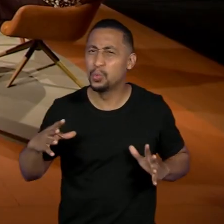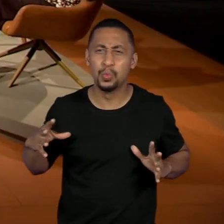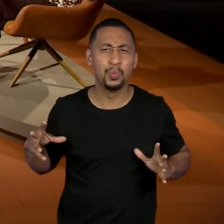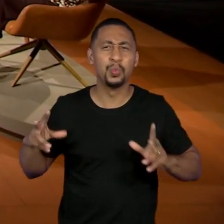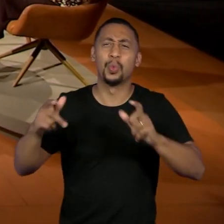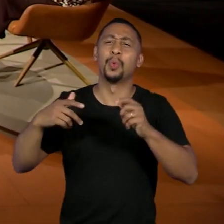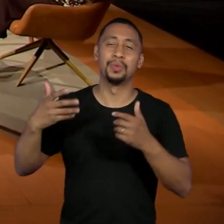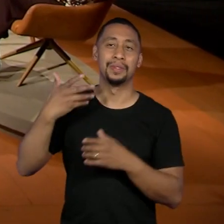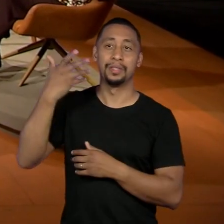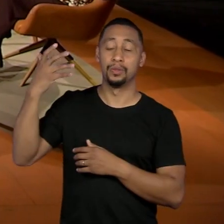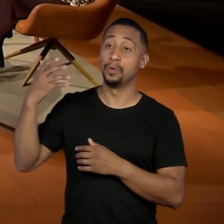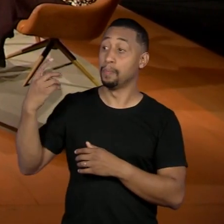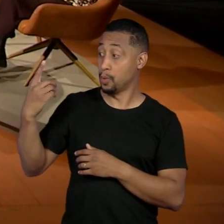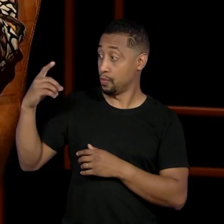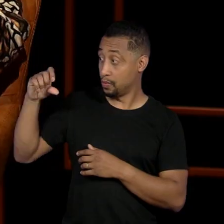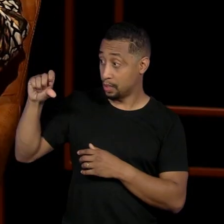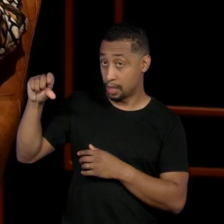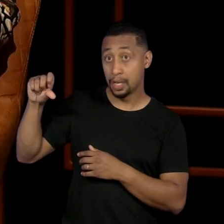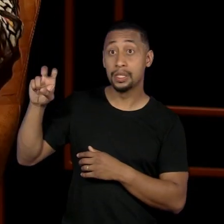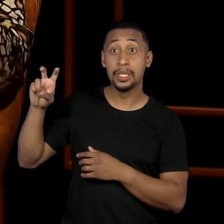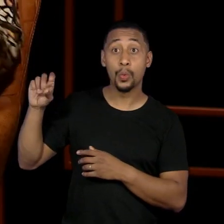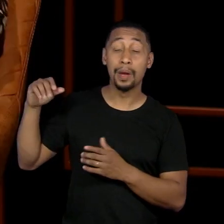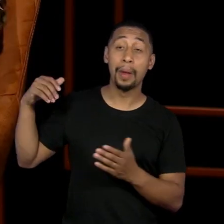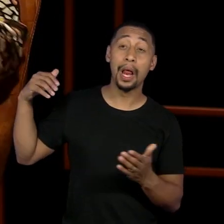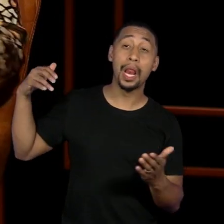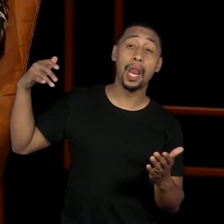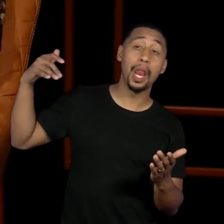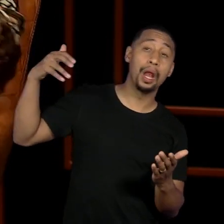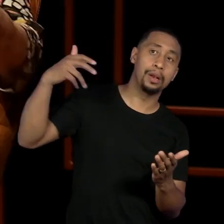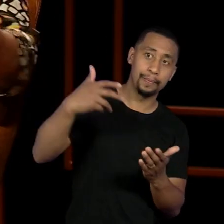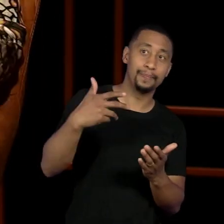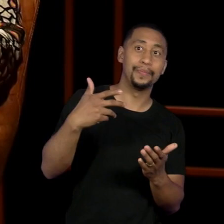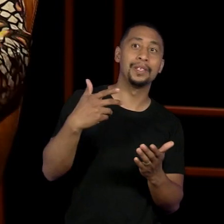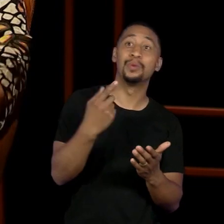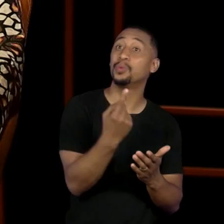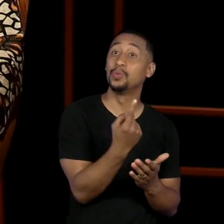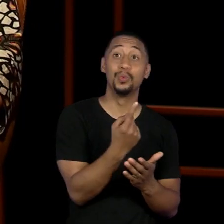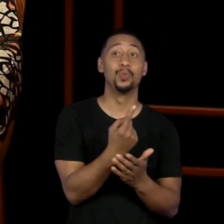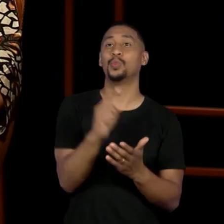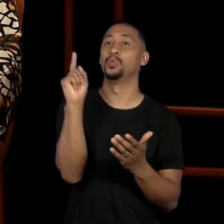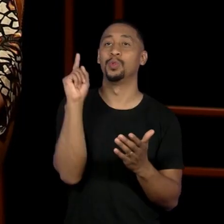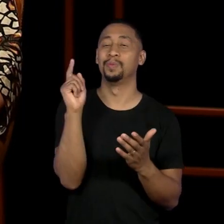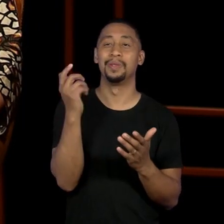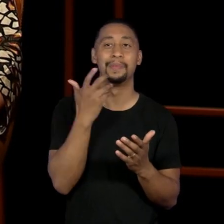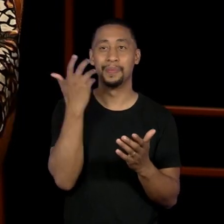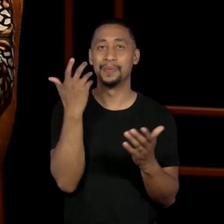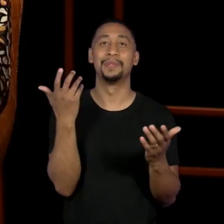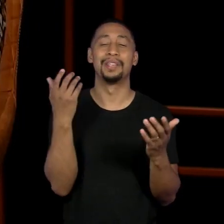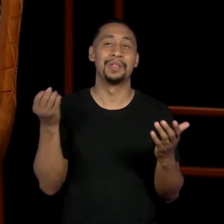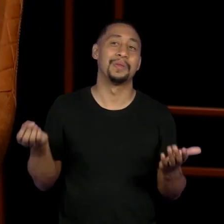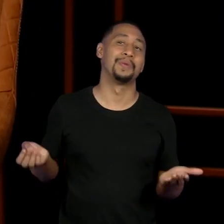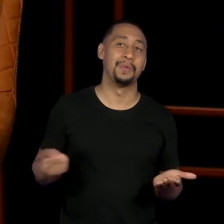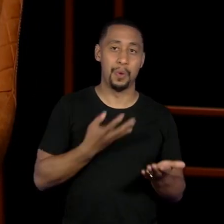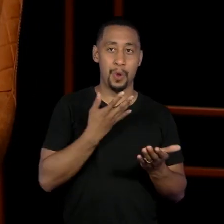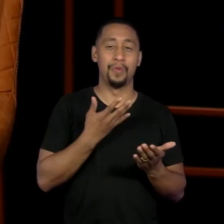50 e no final terminava a única música nova do espetáculo da Sereia Portuguesa,